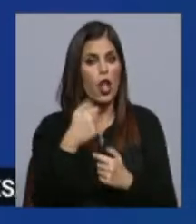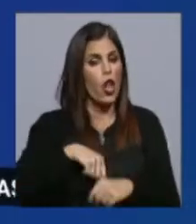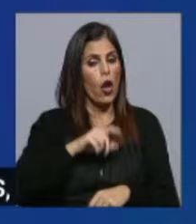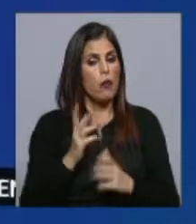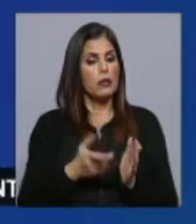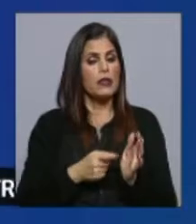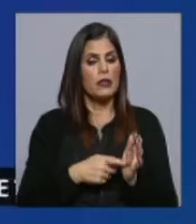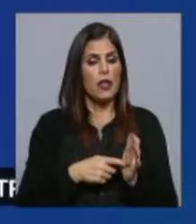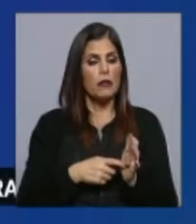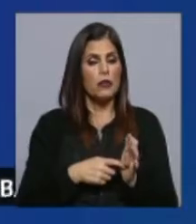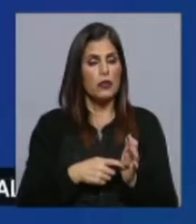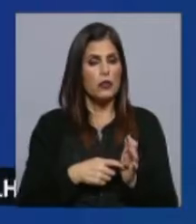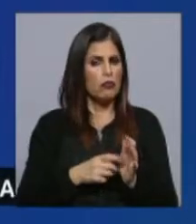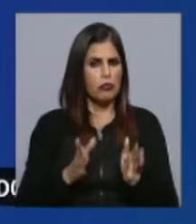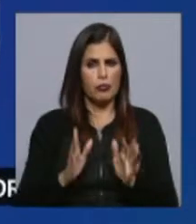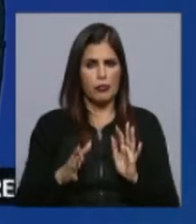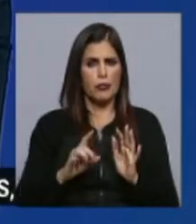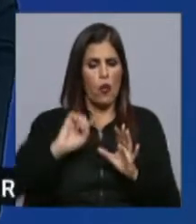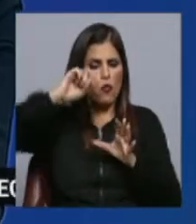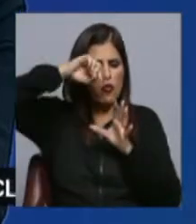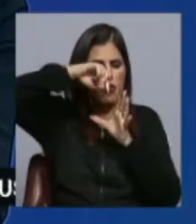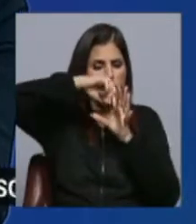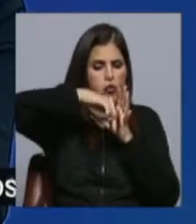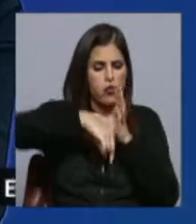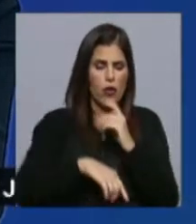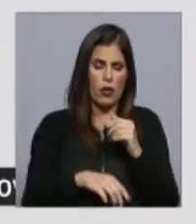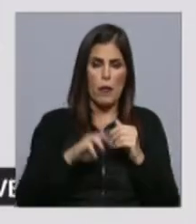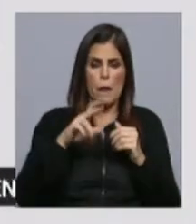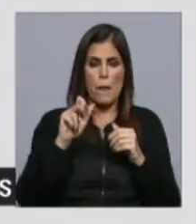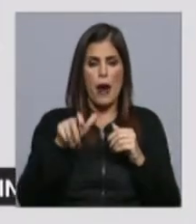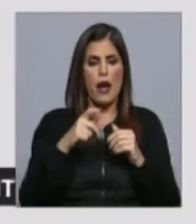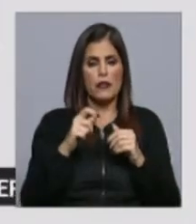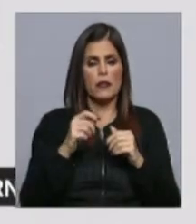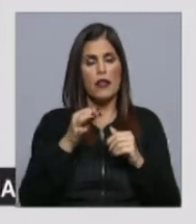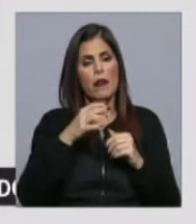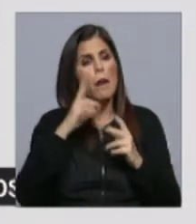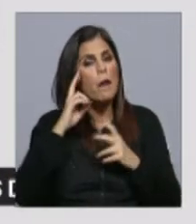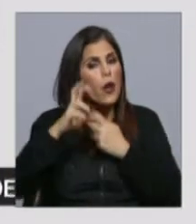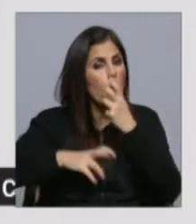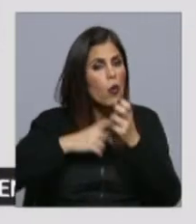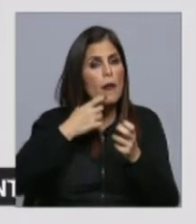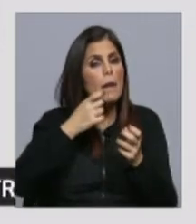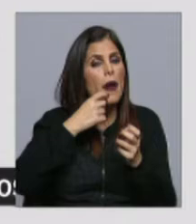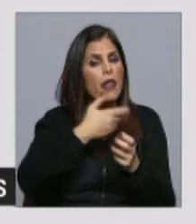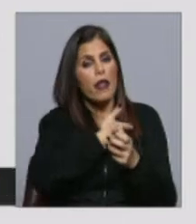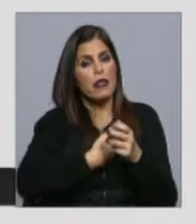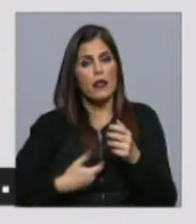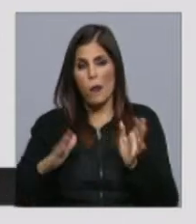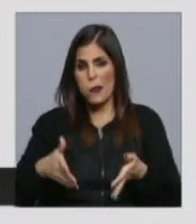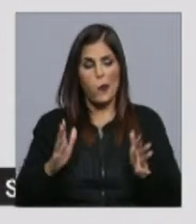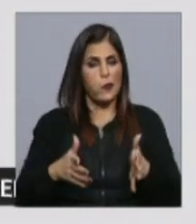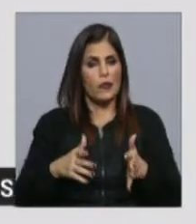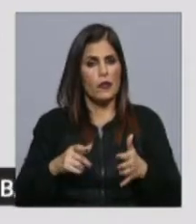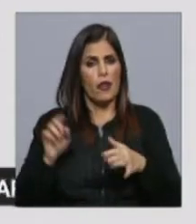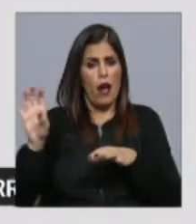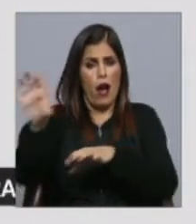de perfurar Marte à procura de rochas mais antigas, que nos contam histórias mais antigas de Marte. Não, elas estão ali